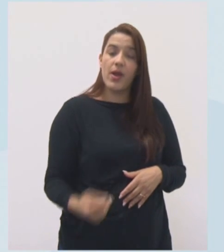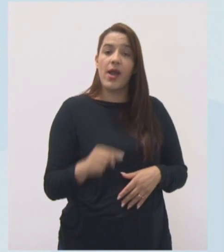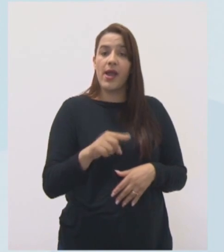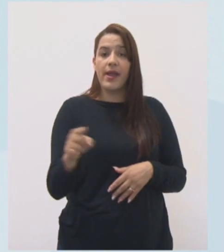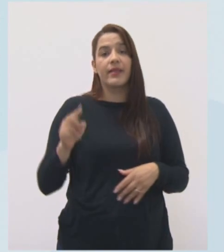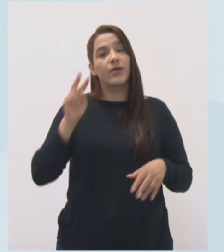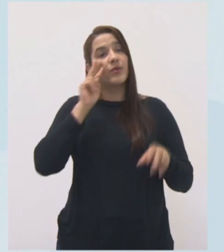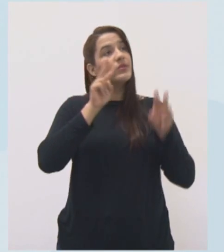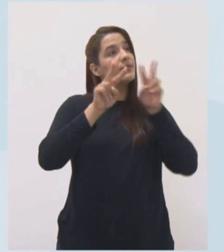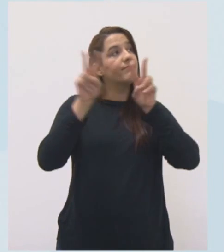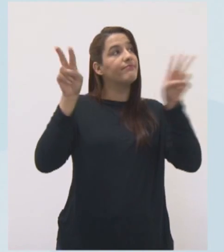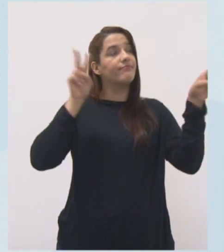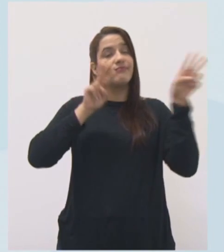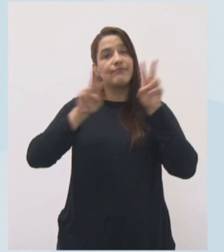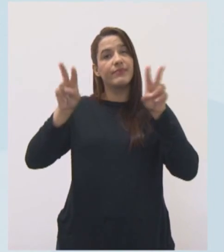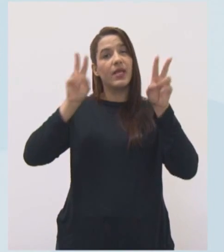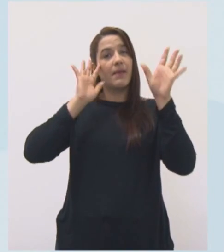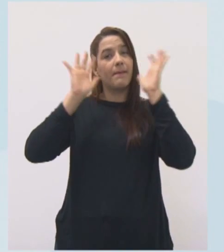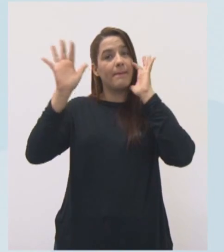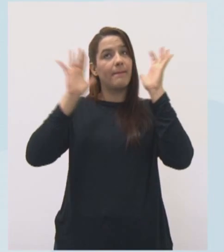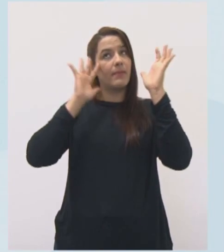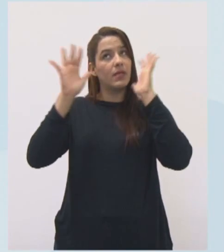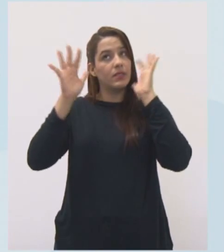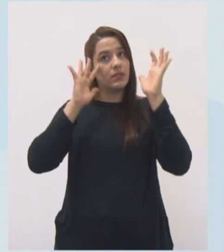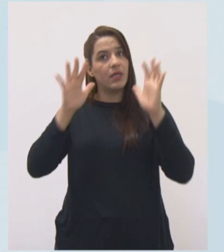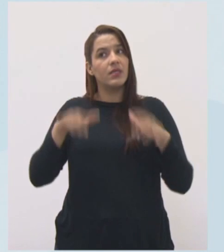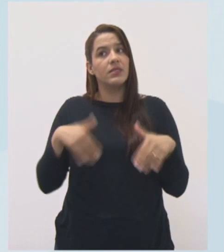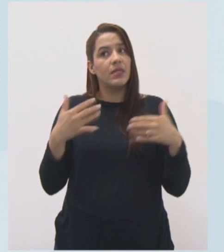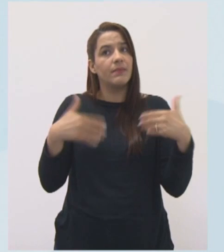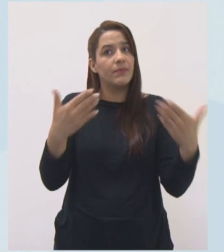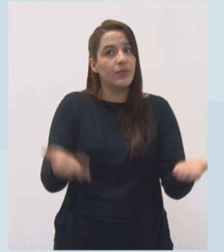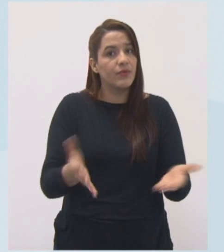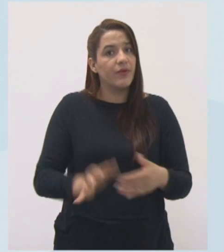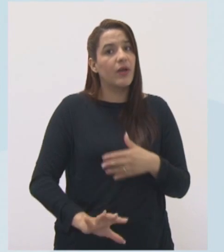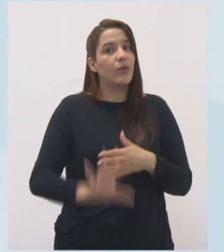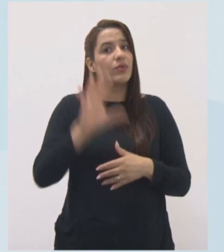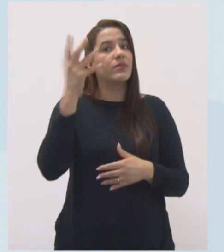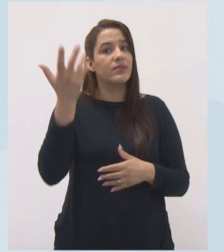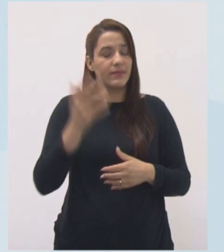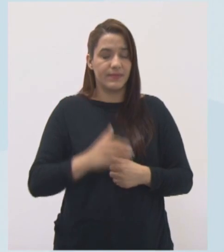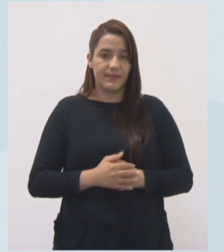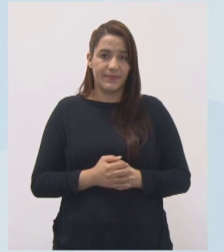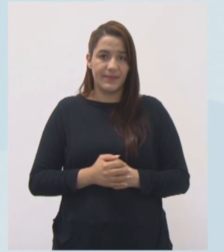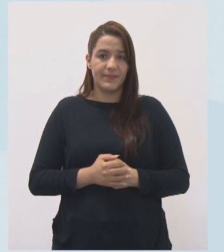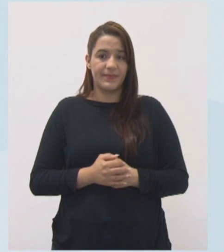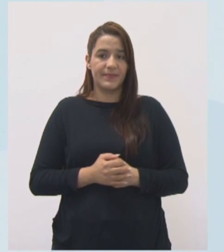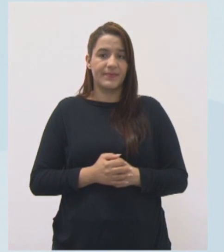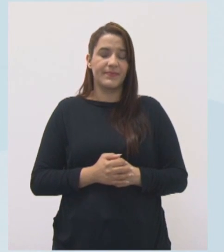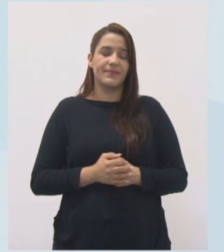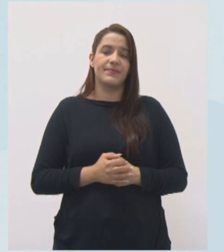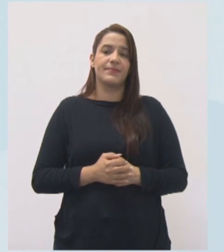de olhar ao redor e até de refletir sobre o que iria acontecer.